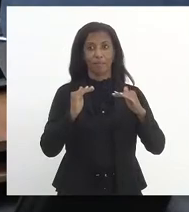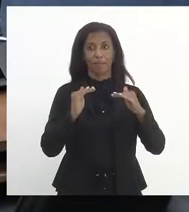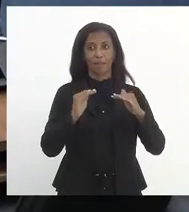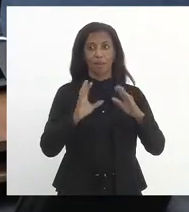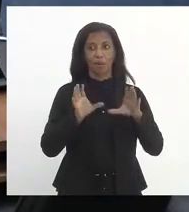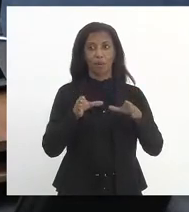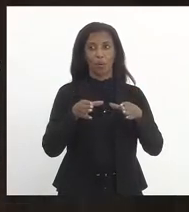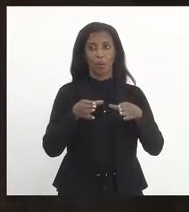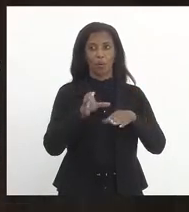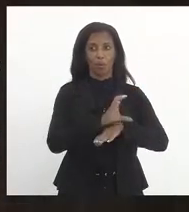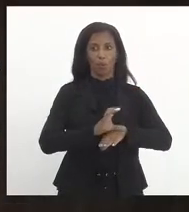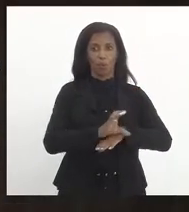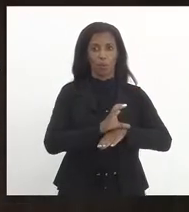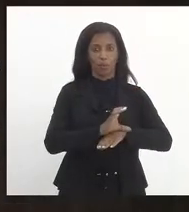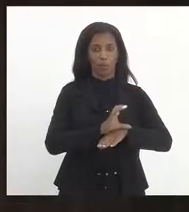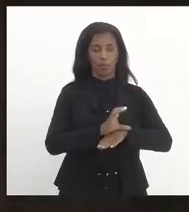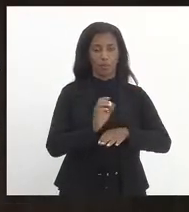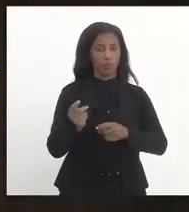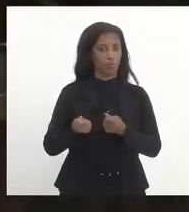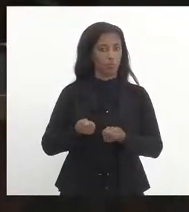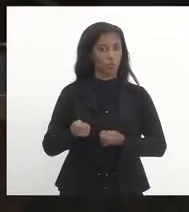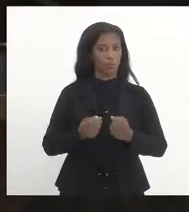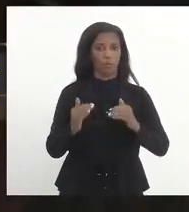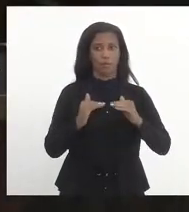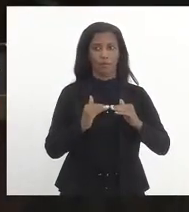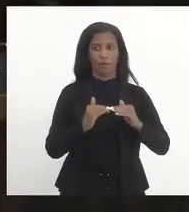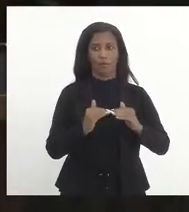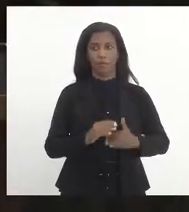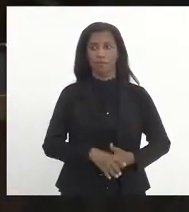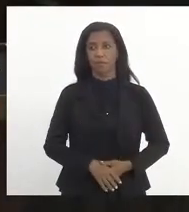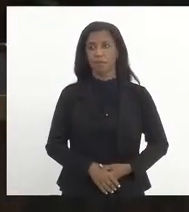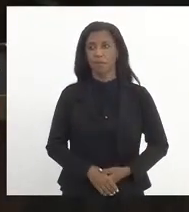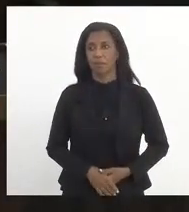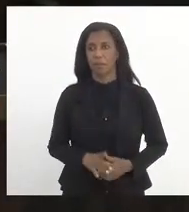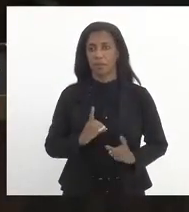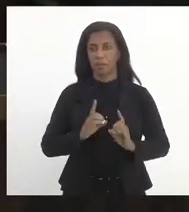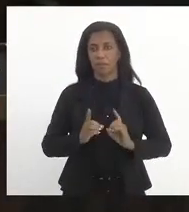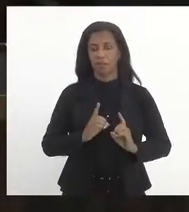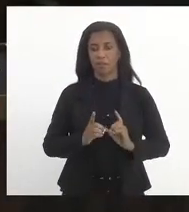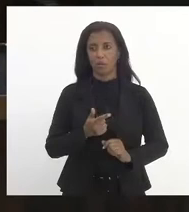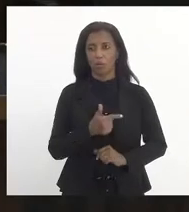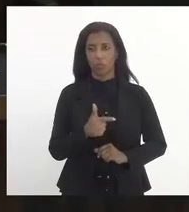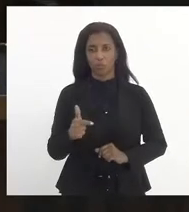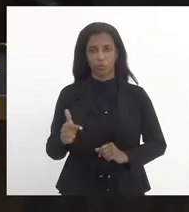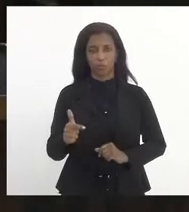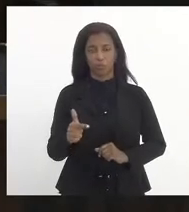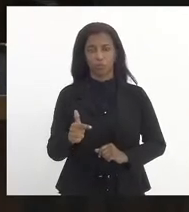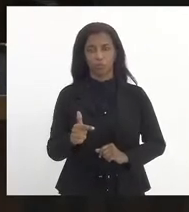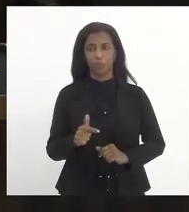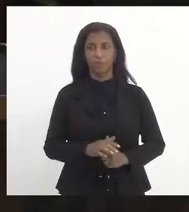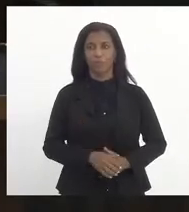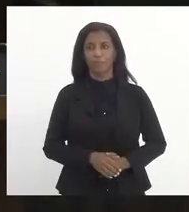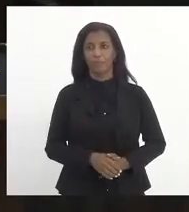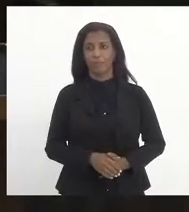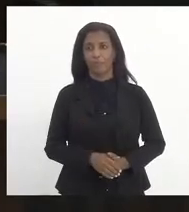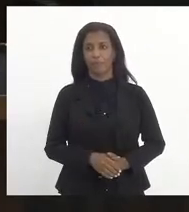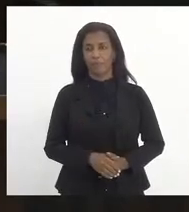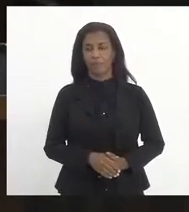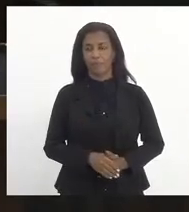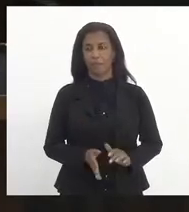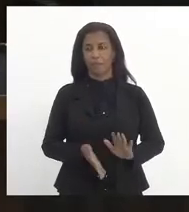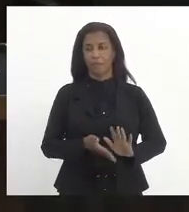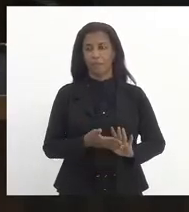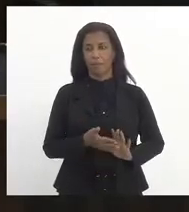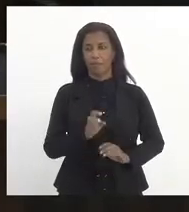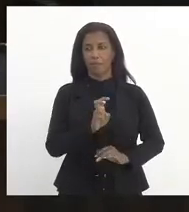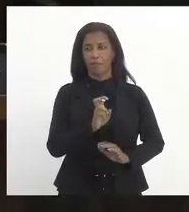Comissão de Economia emite parecer favorável ao projeto. Com os pareceres emitidos em discussão. Não havendo quem queira discutir, encerrada a discussão. O presente proposta